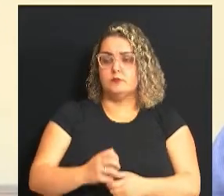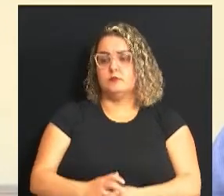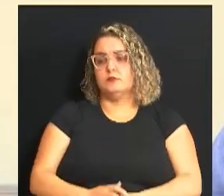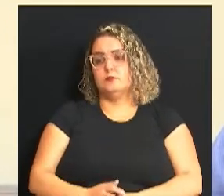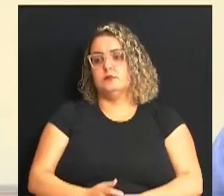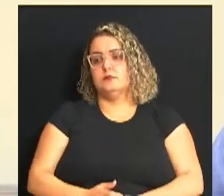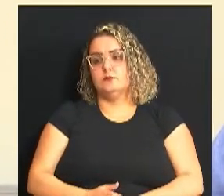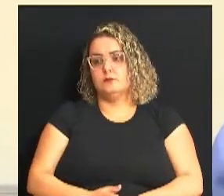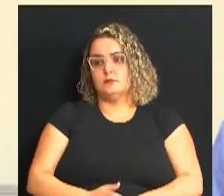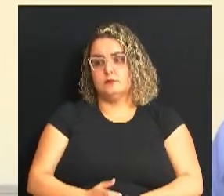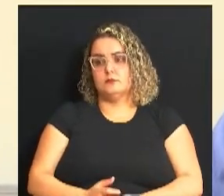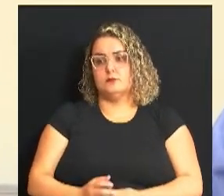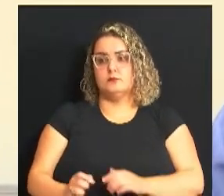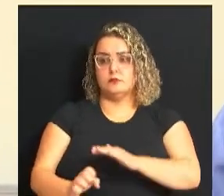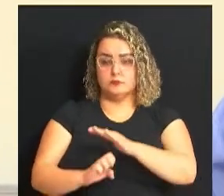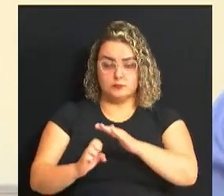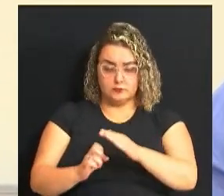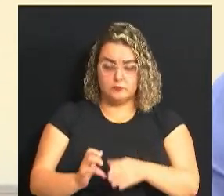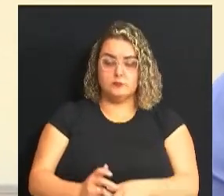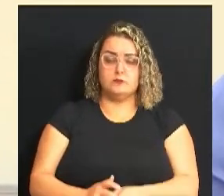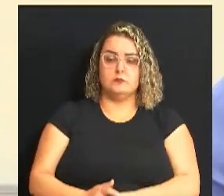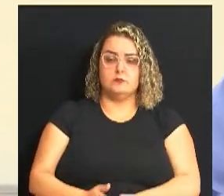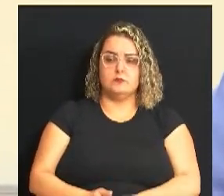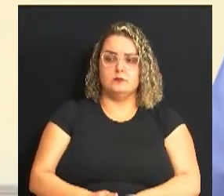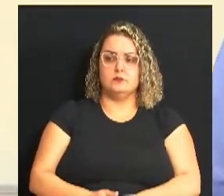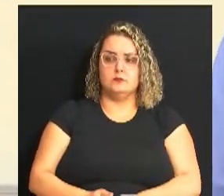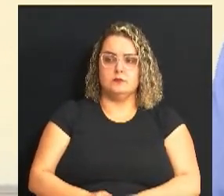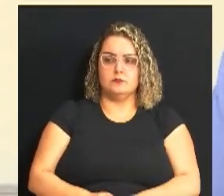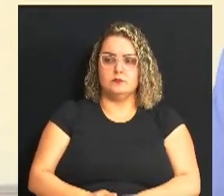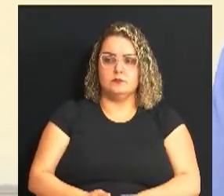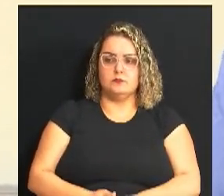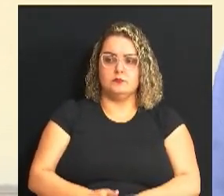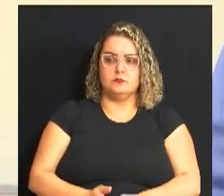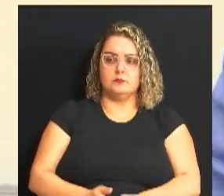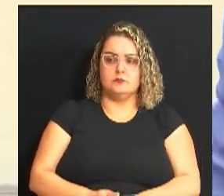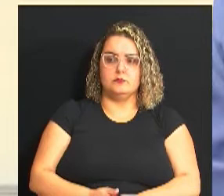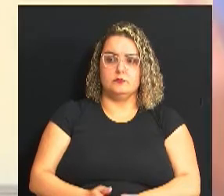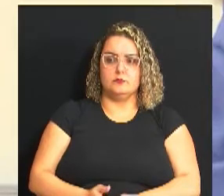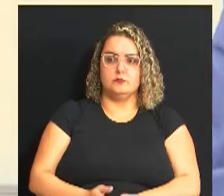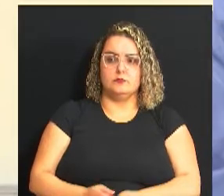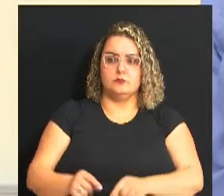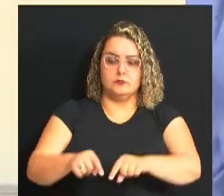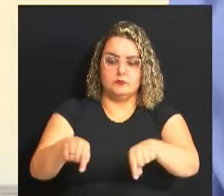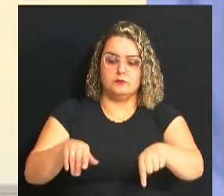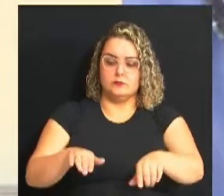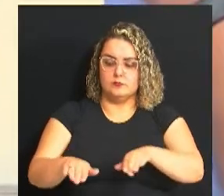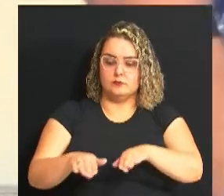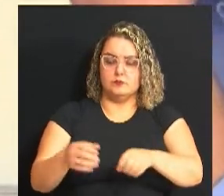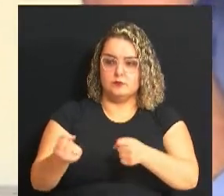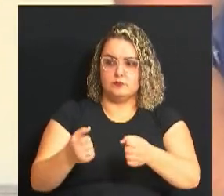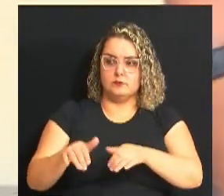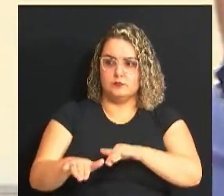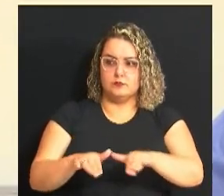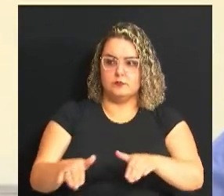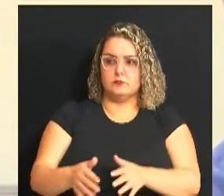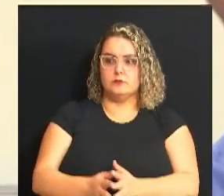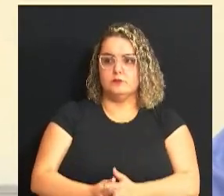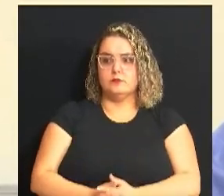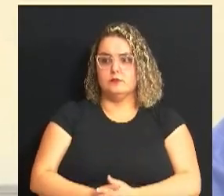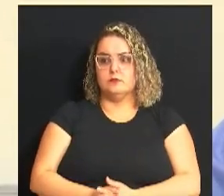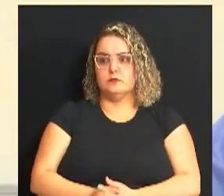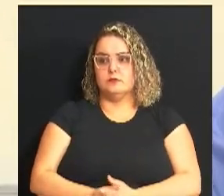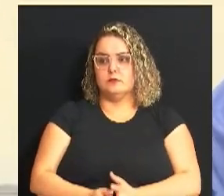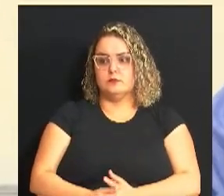dos empresários. A questão da garagem hoje é opcional, isso também,